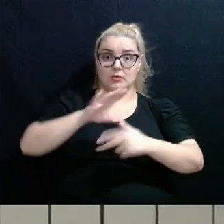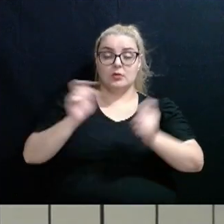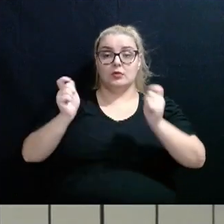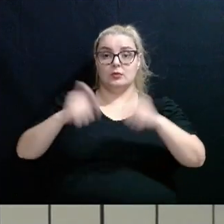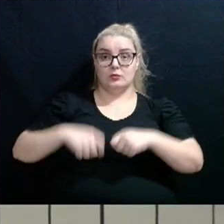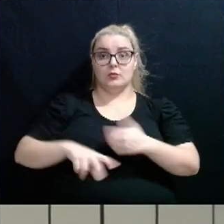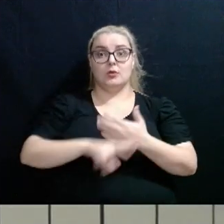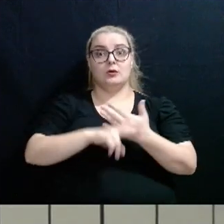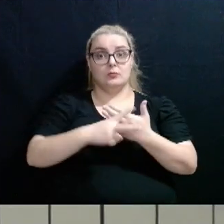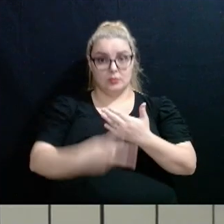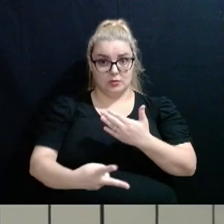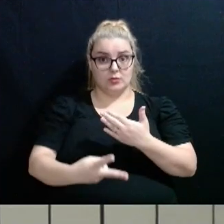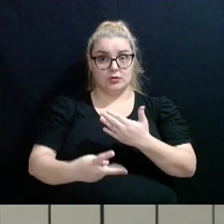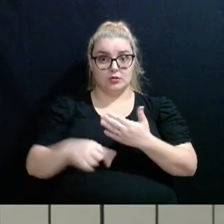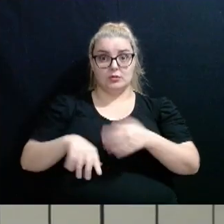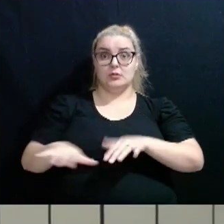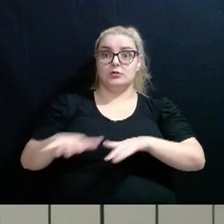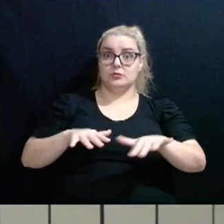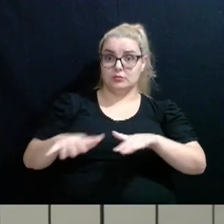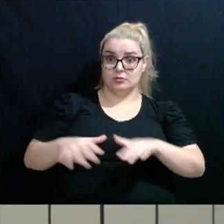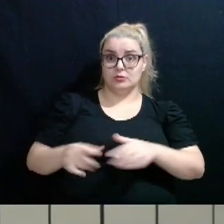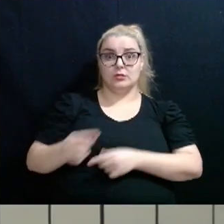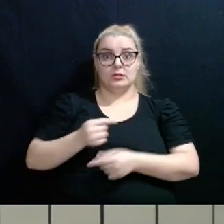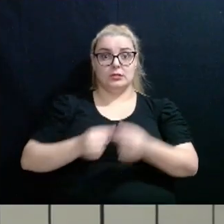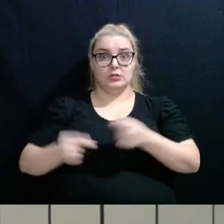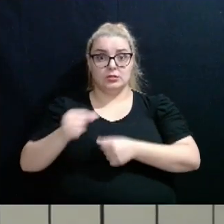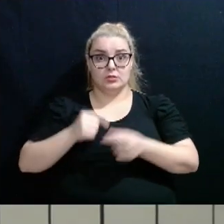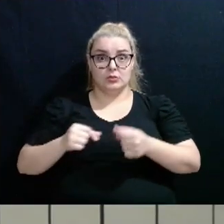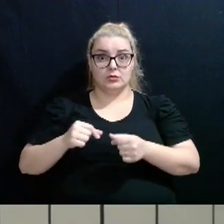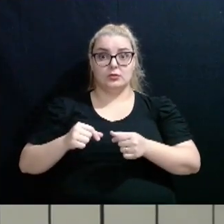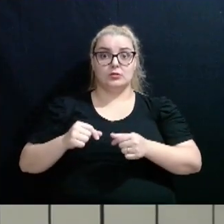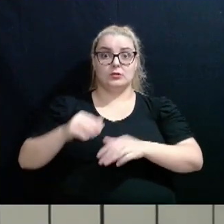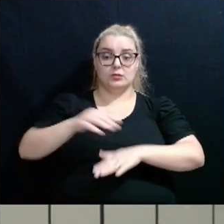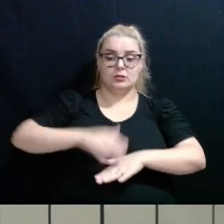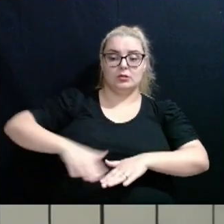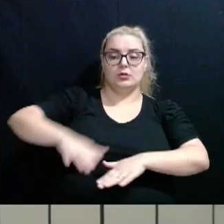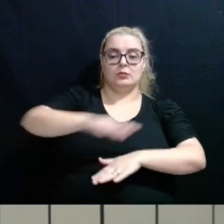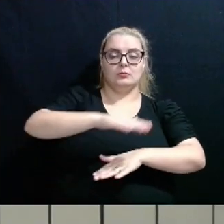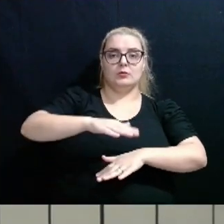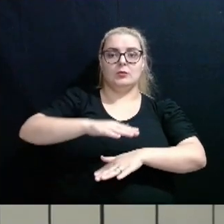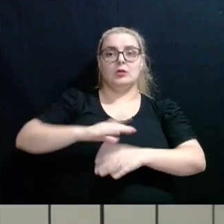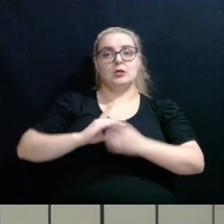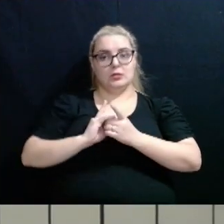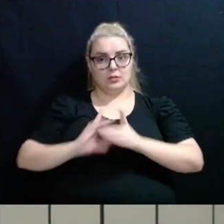impactos deste movimento na economia, na soberania e na democracia.